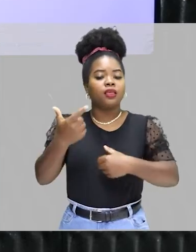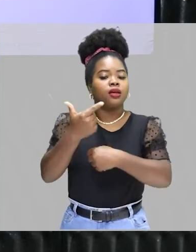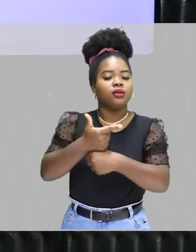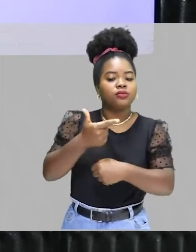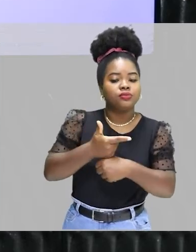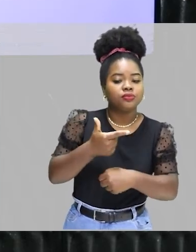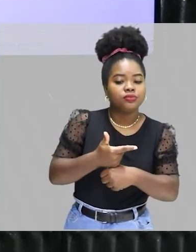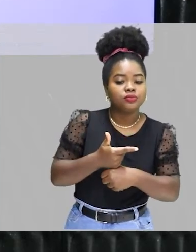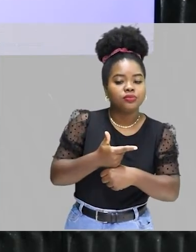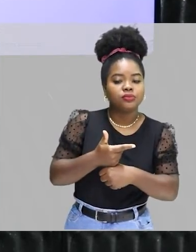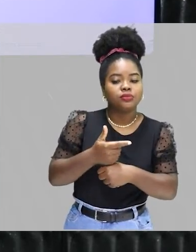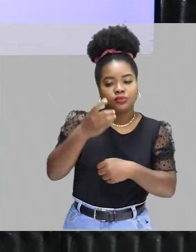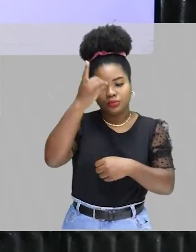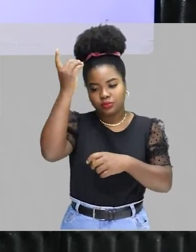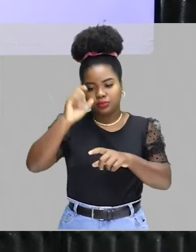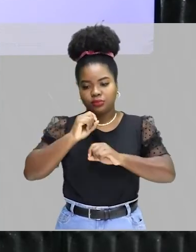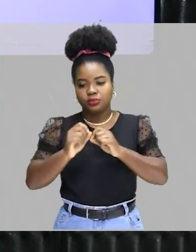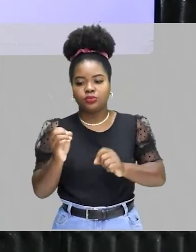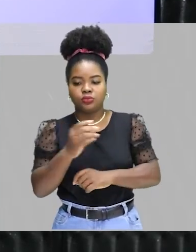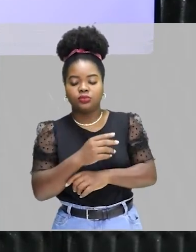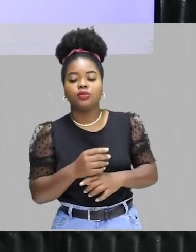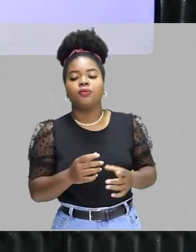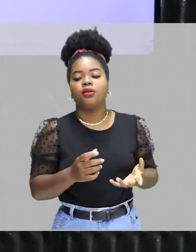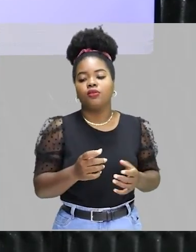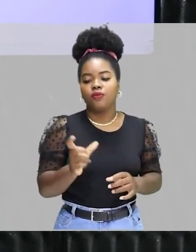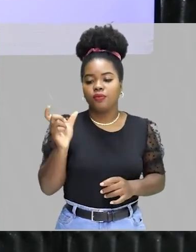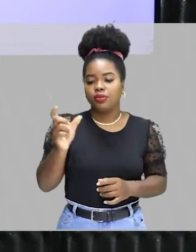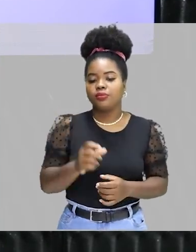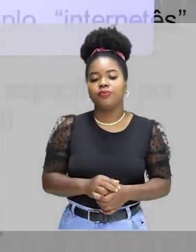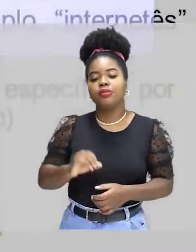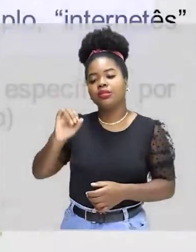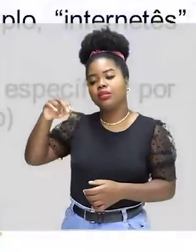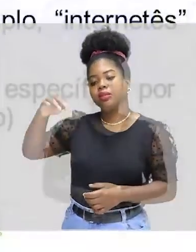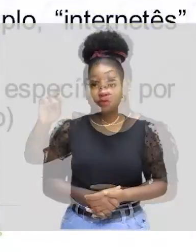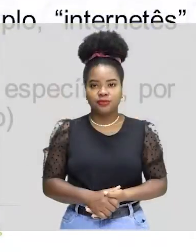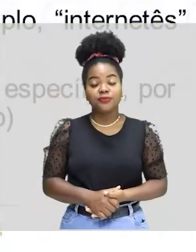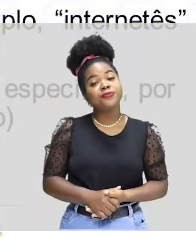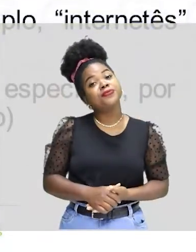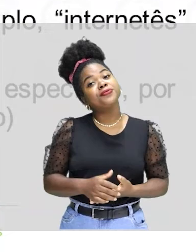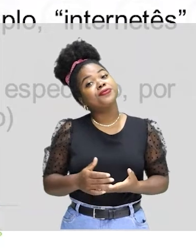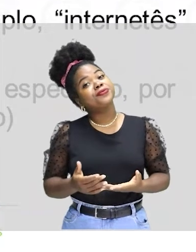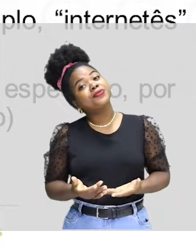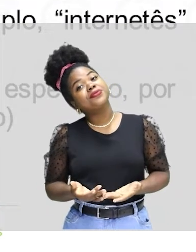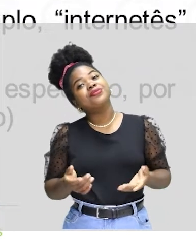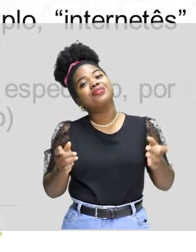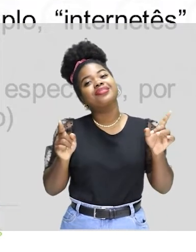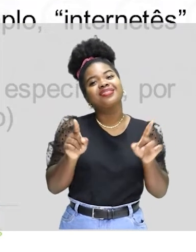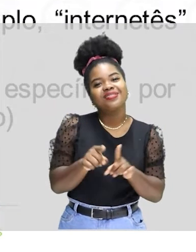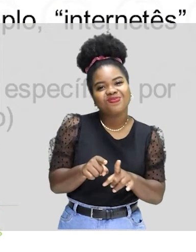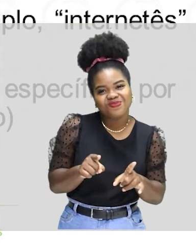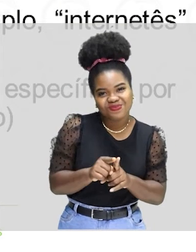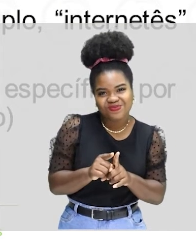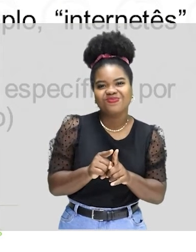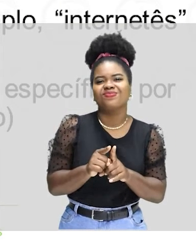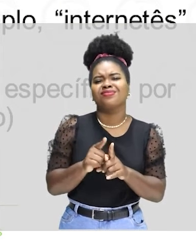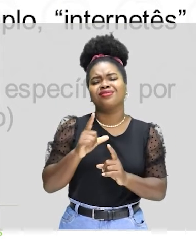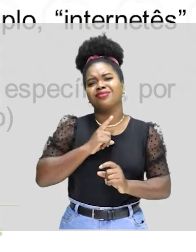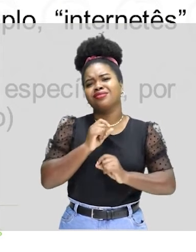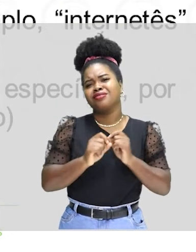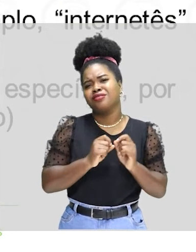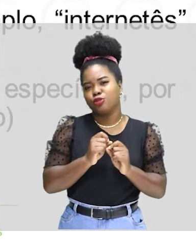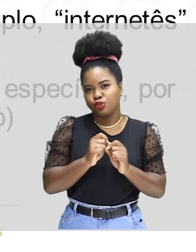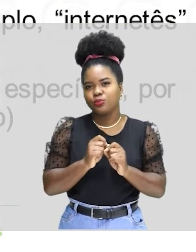que designa a criação de uma nova palavra, por exemplo, internetês, como nós falamos há pouco. E também o